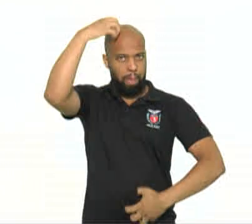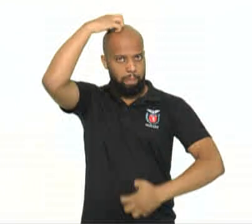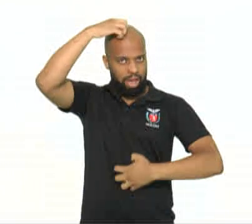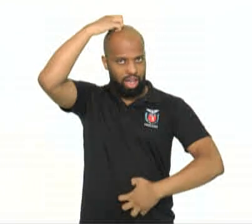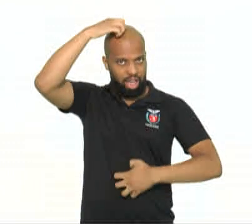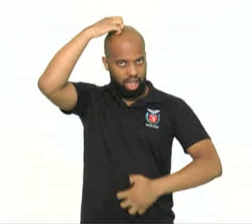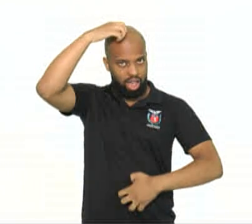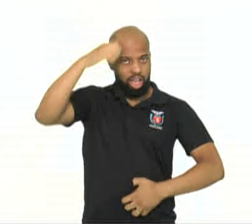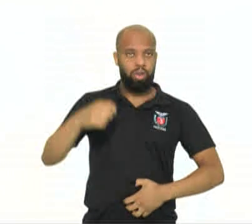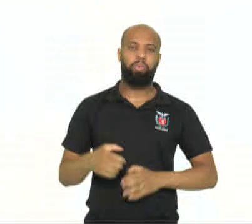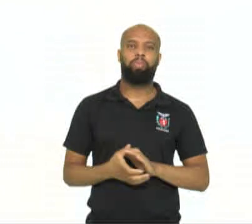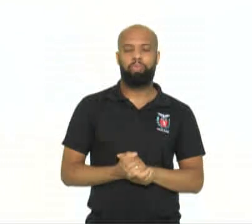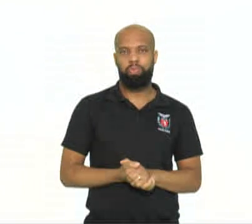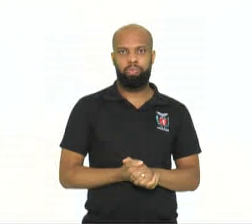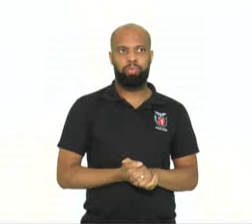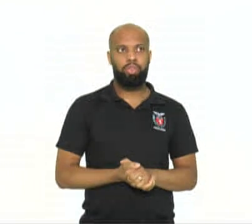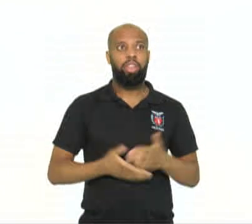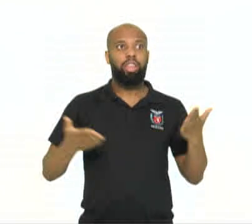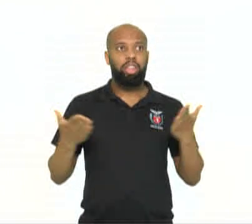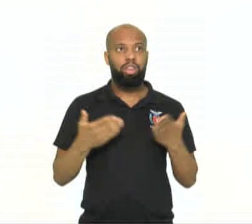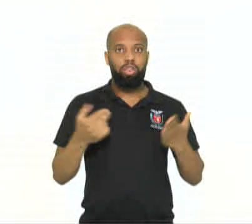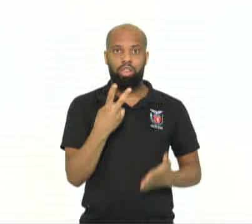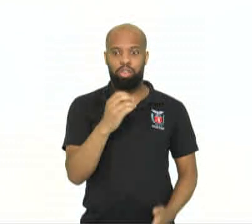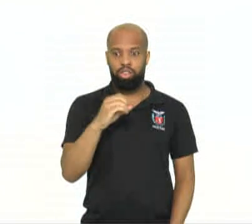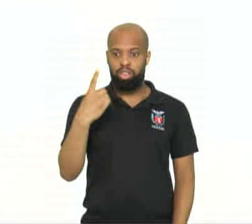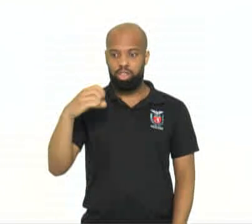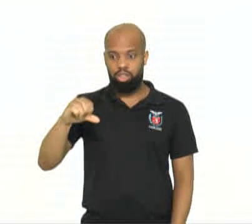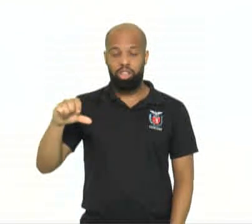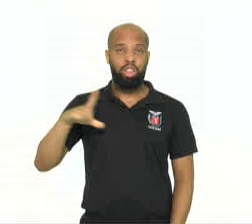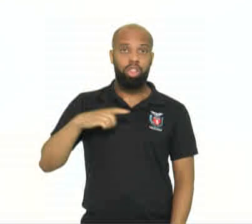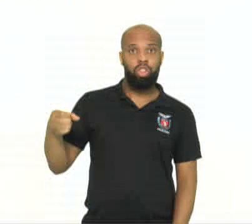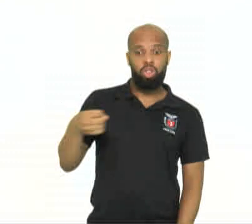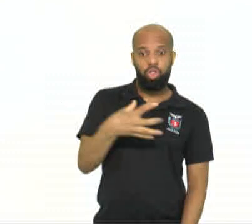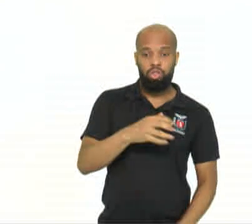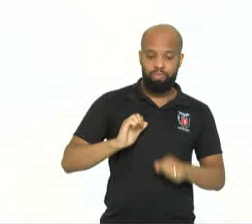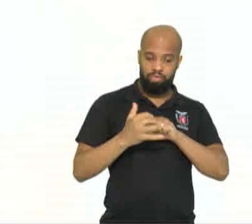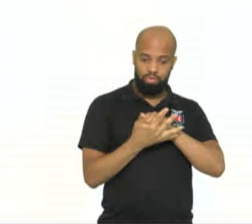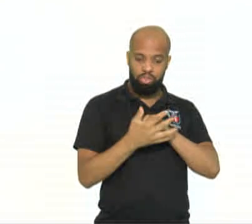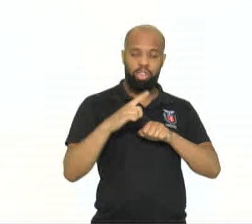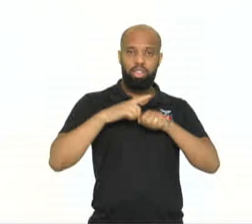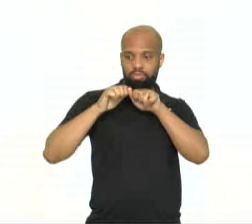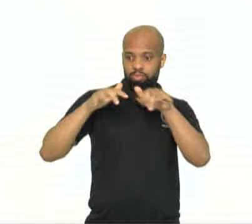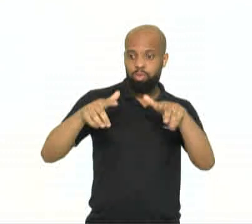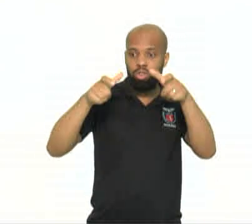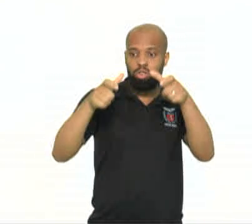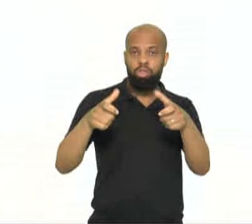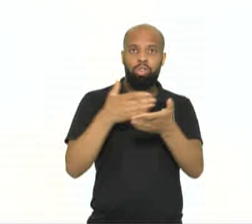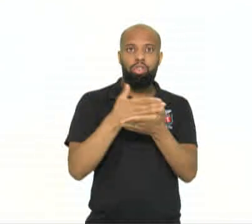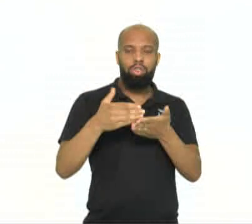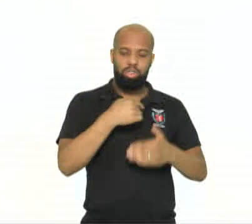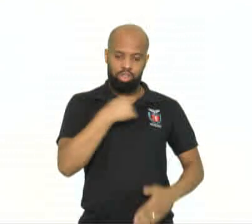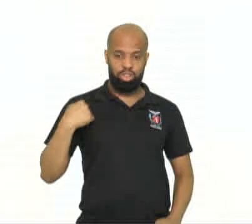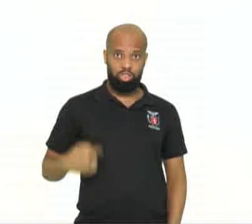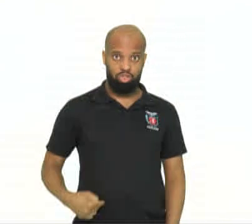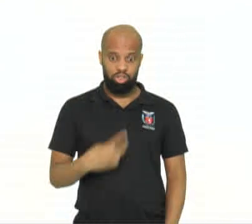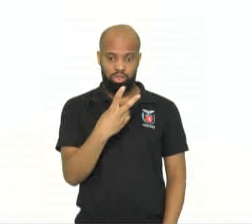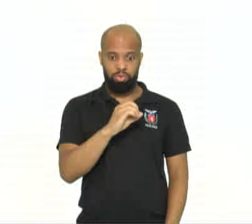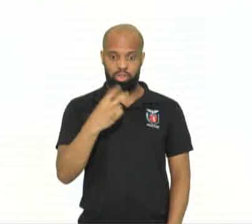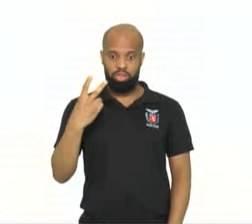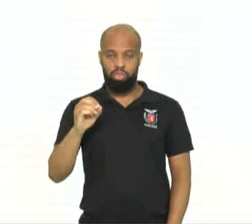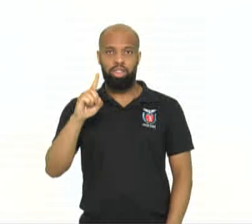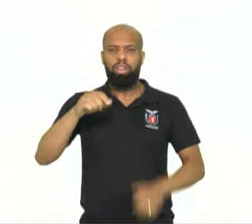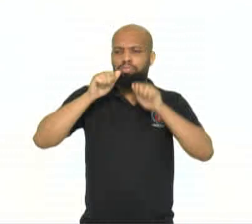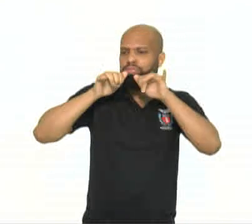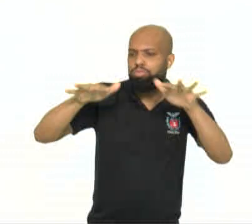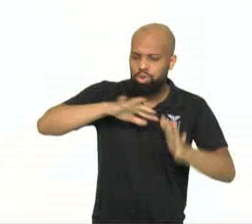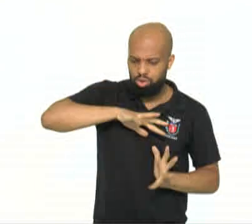floresta Zika, na Uganda. E agora, 2019, o novo coronavírus, que começou a epidemia na China e em 2020 foi declarado